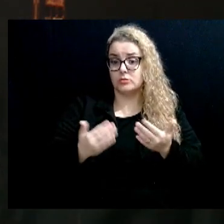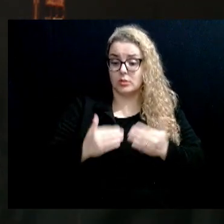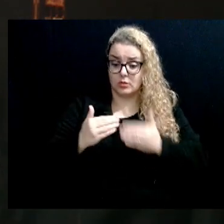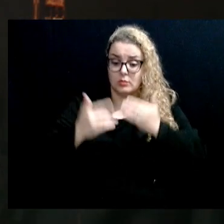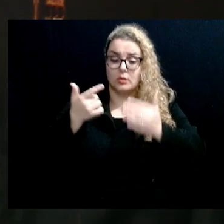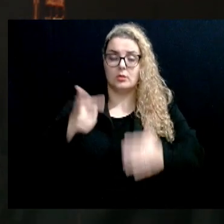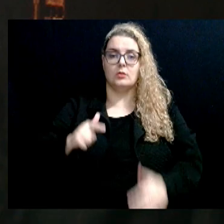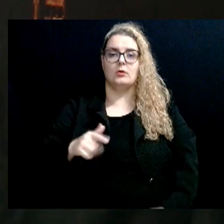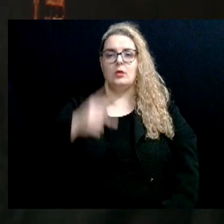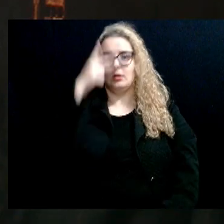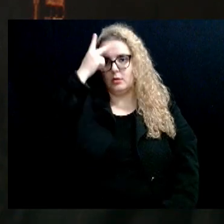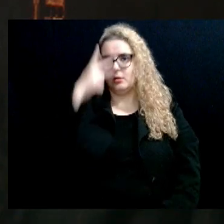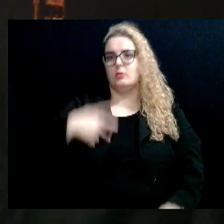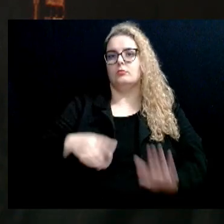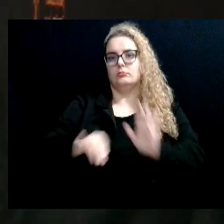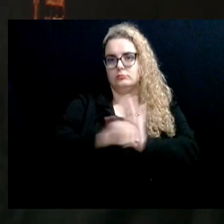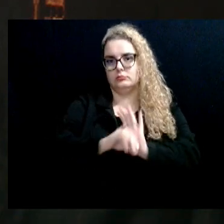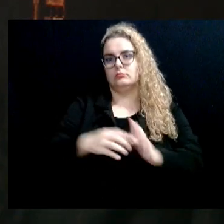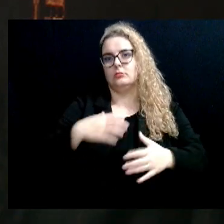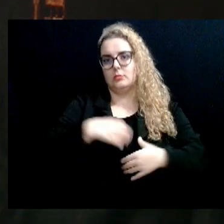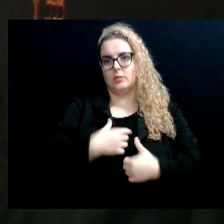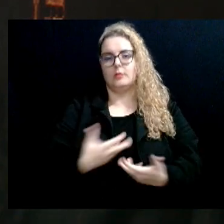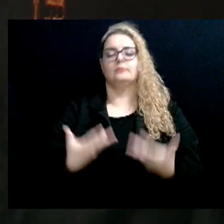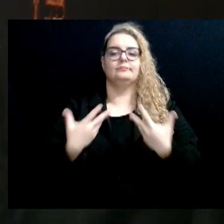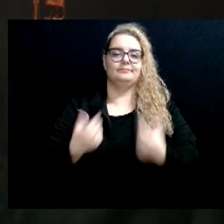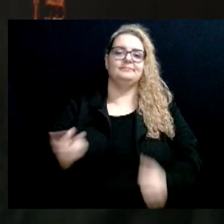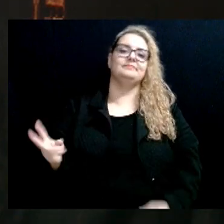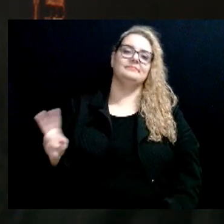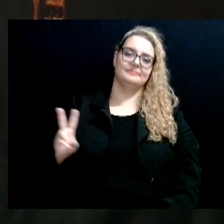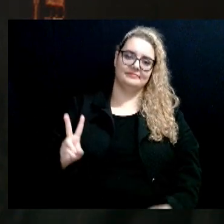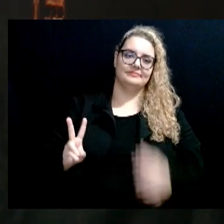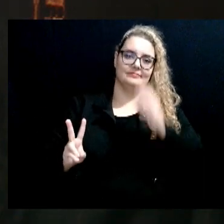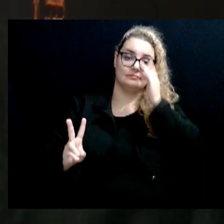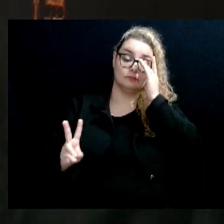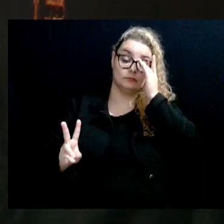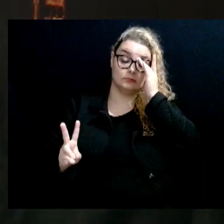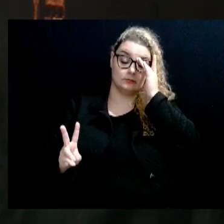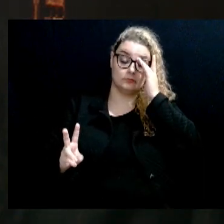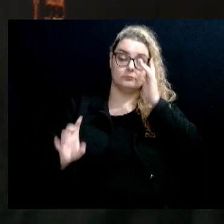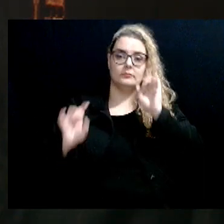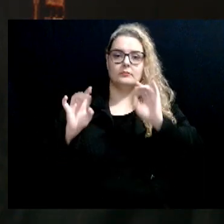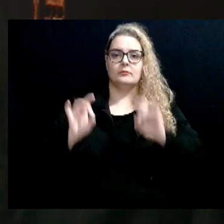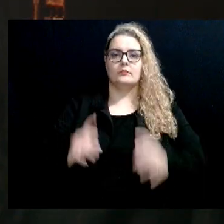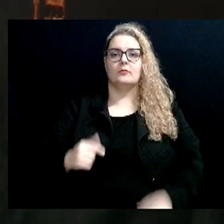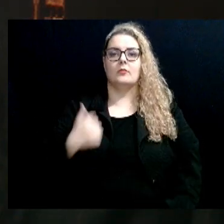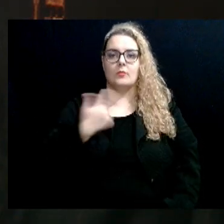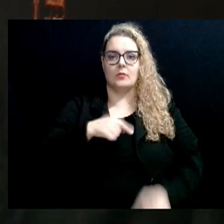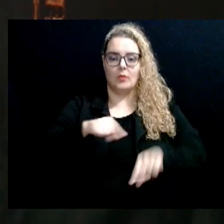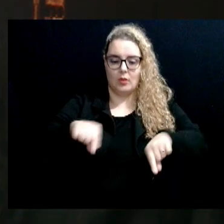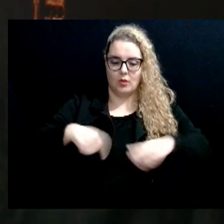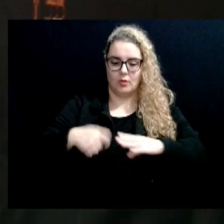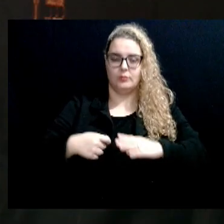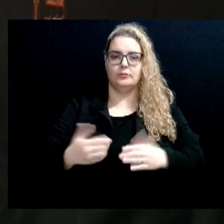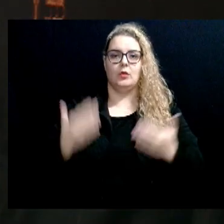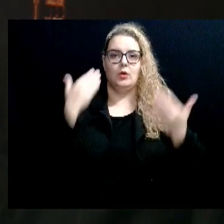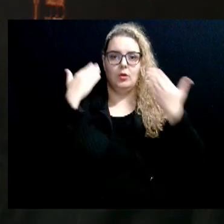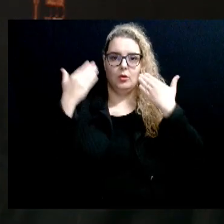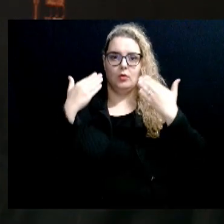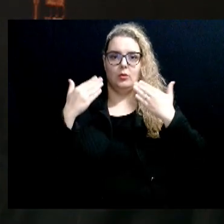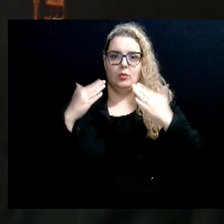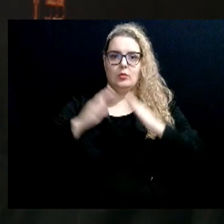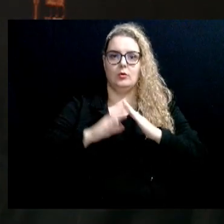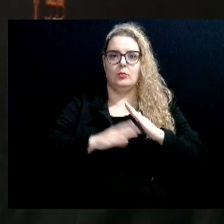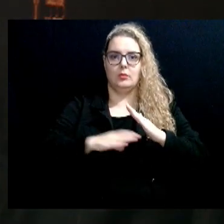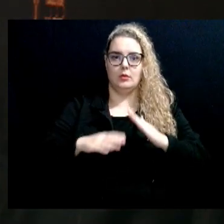identidade emocional, a gente recebe hoje 2 convidados especiais. Está conosco aqui no estúdio o psicólogo clínico Paulo